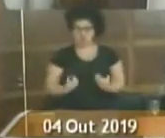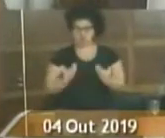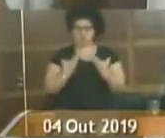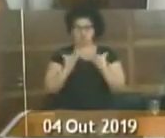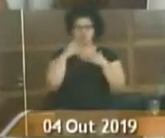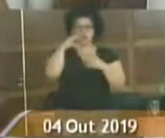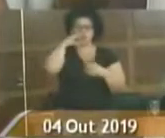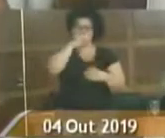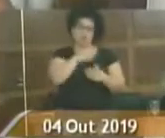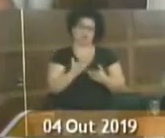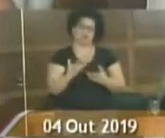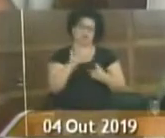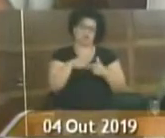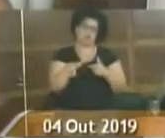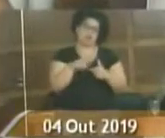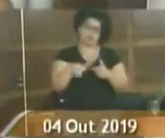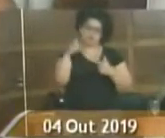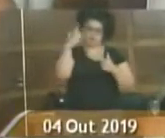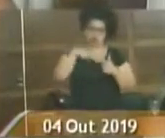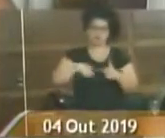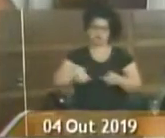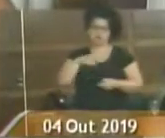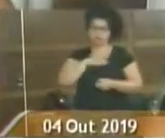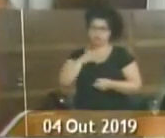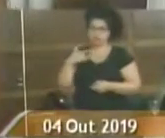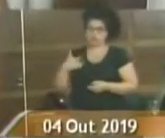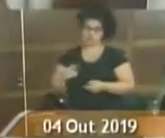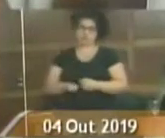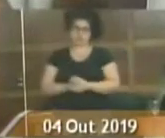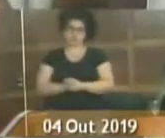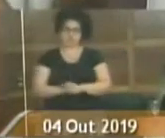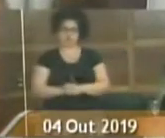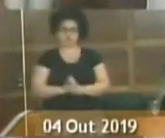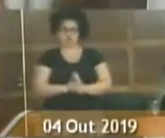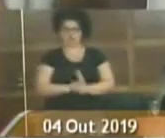cima. Então, se for só aquele momentozinho do passeio, chegou em casa,